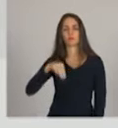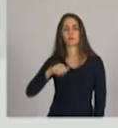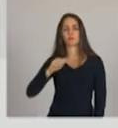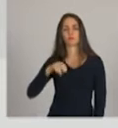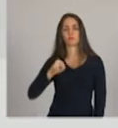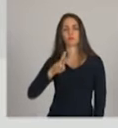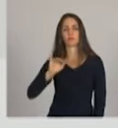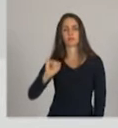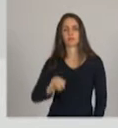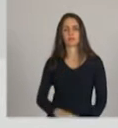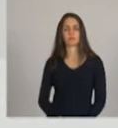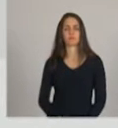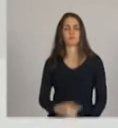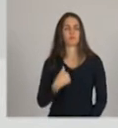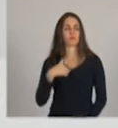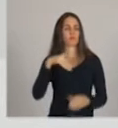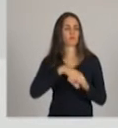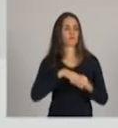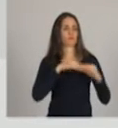Meu voto é com o relator.